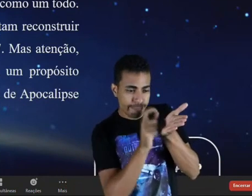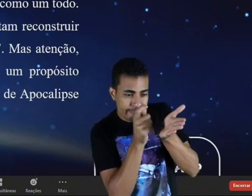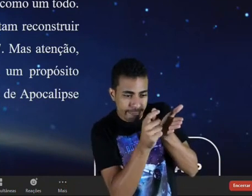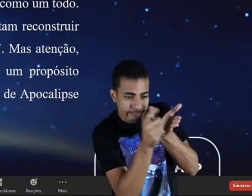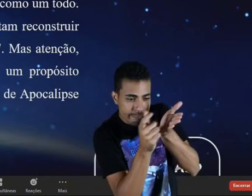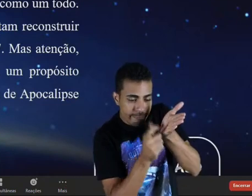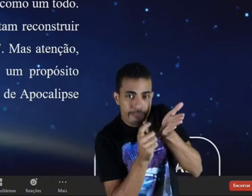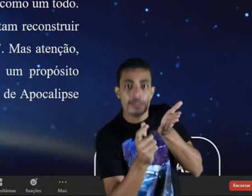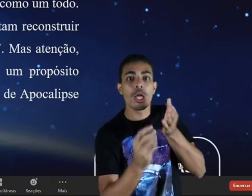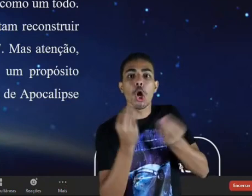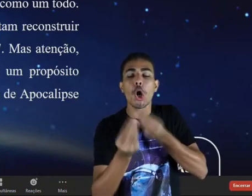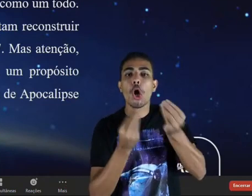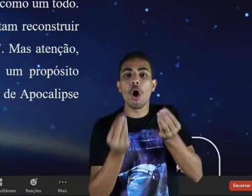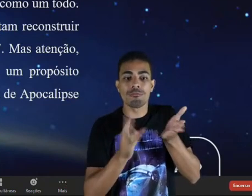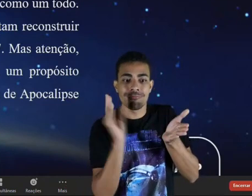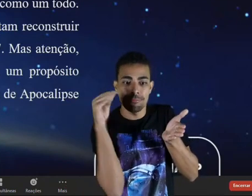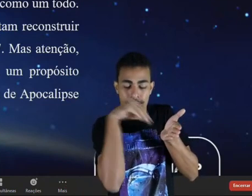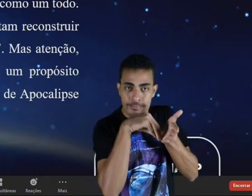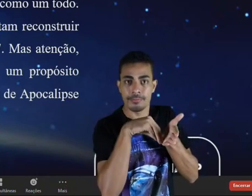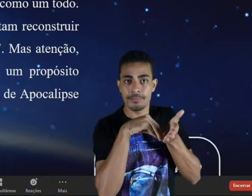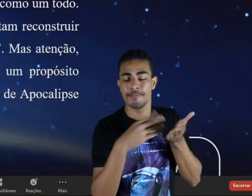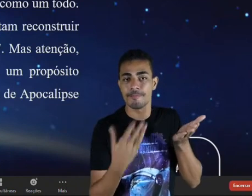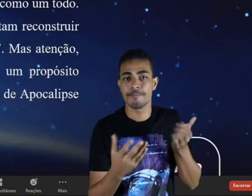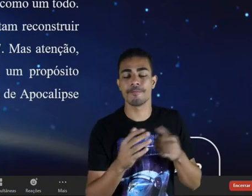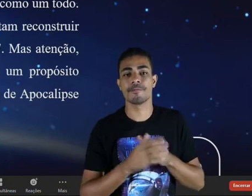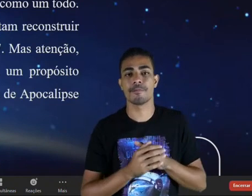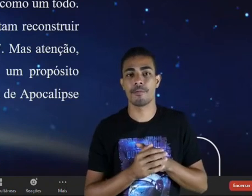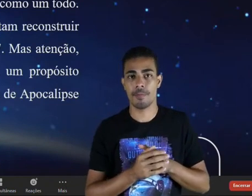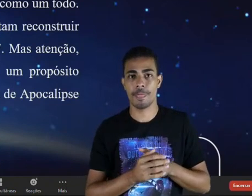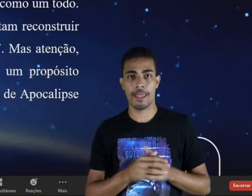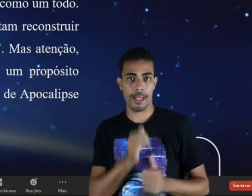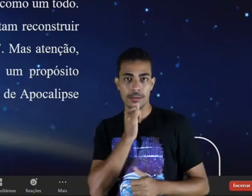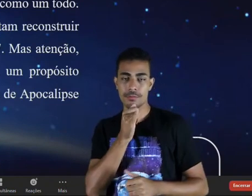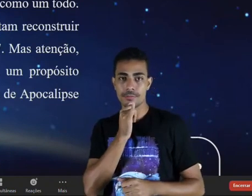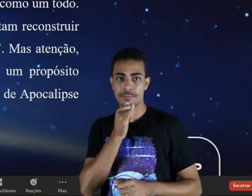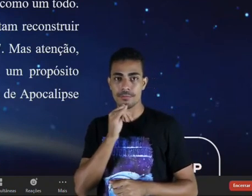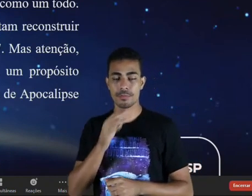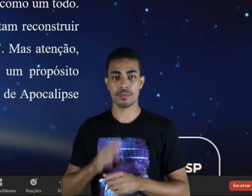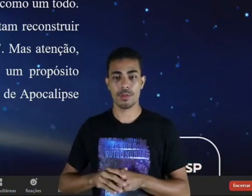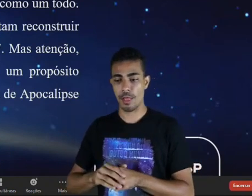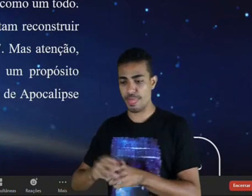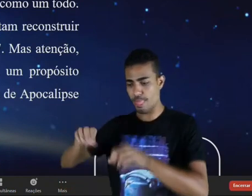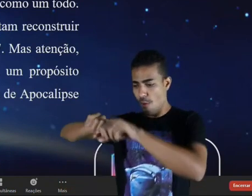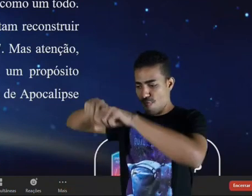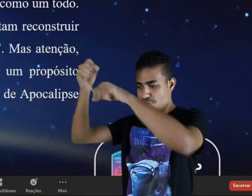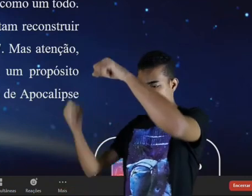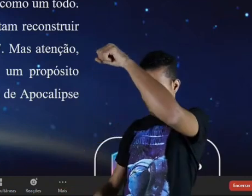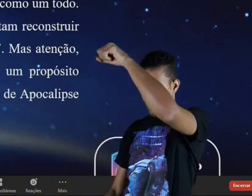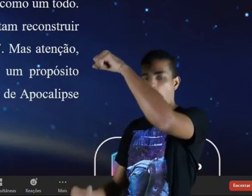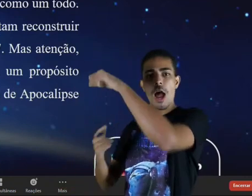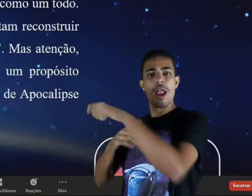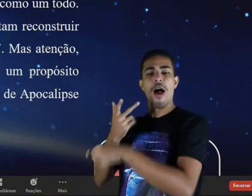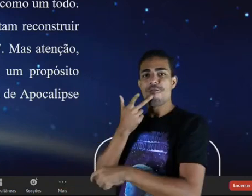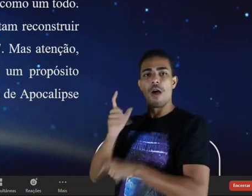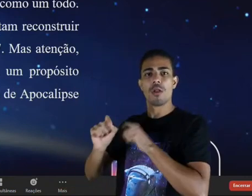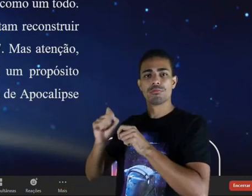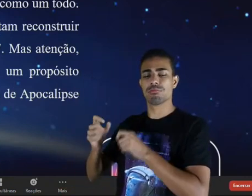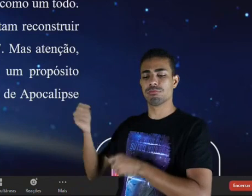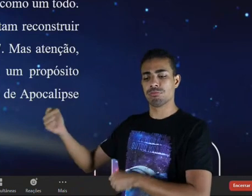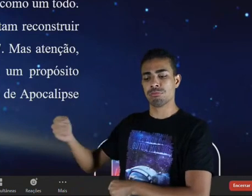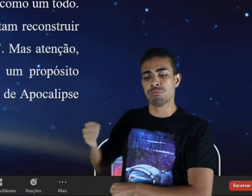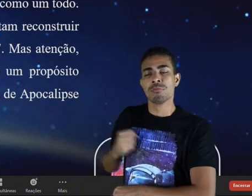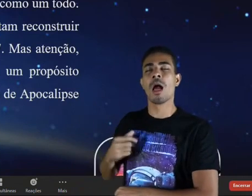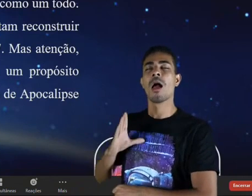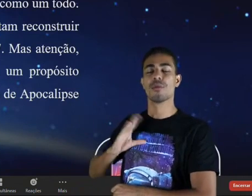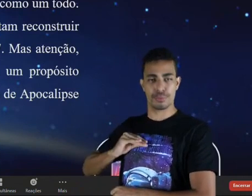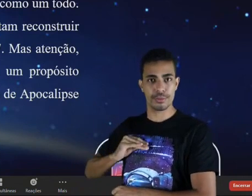está inserido. Por exemplo, a tua vara e o teu cajado me consolam. Qual é o contexto imediato